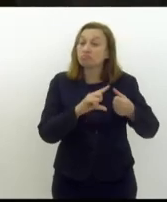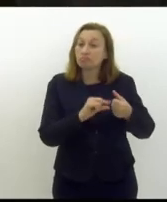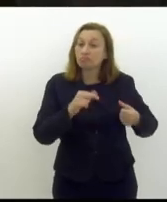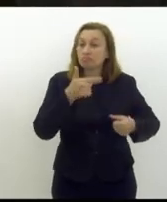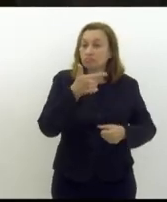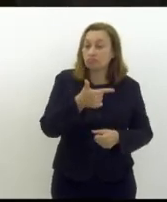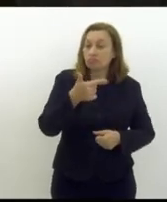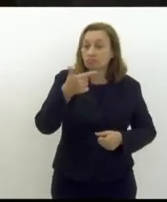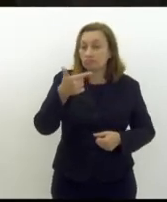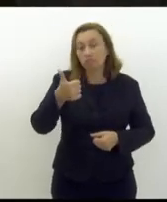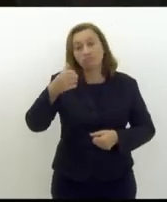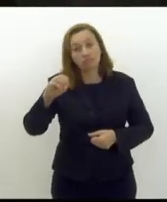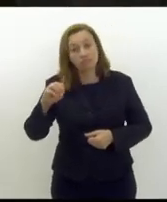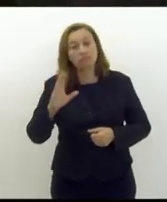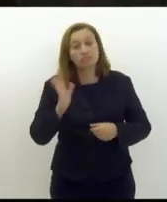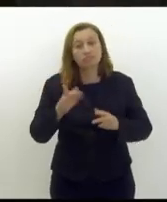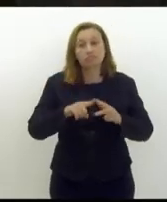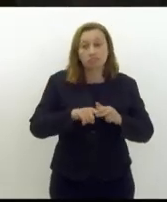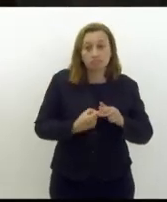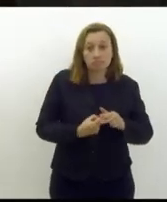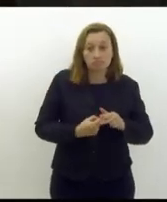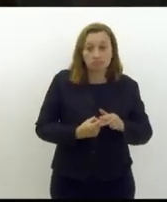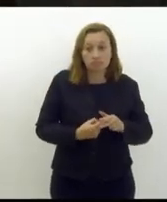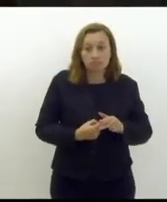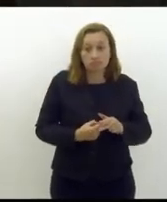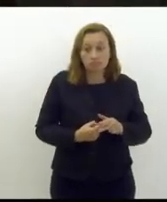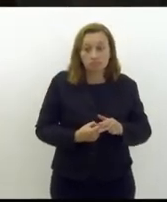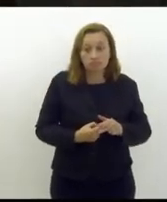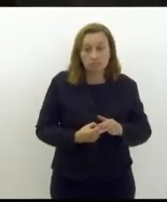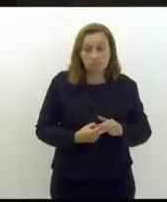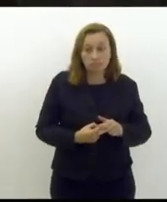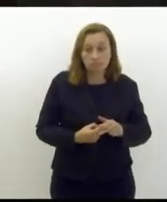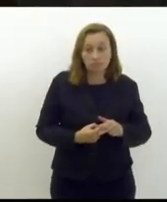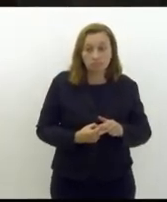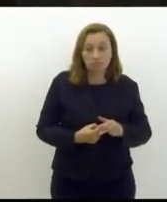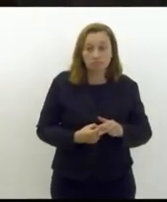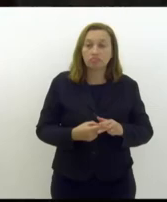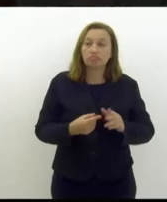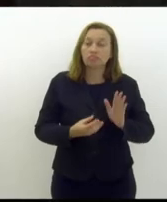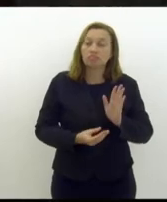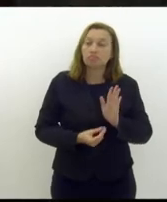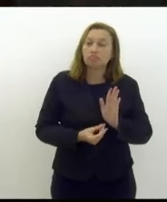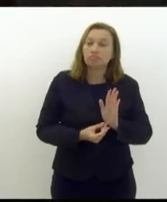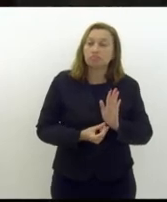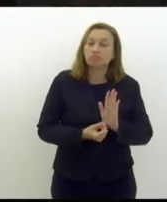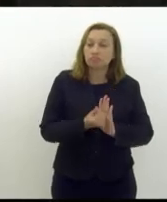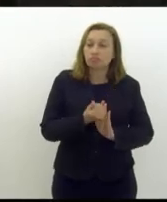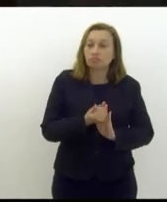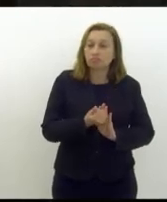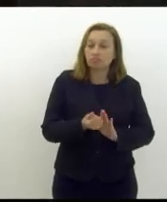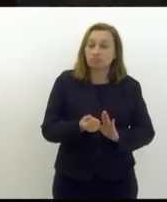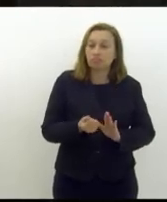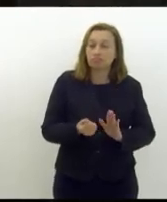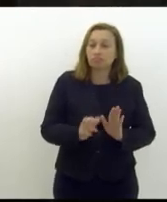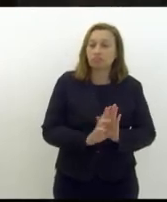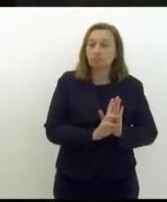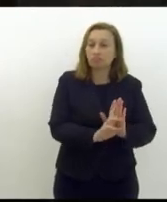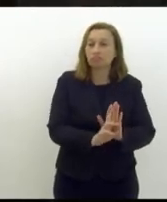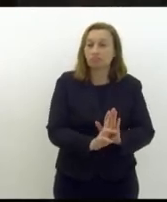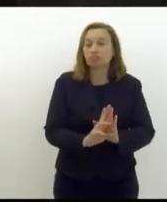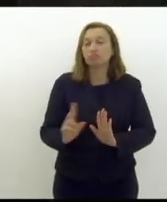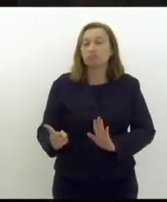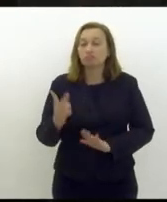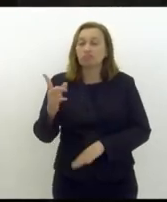210 ele já foi alterado para lá ser previsto o orçamento em positivo e fazer valer as